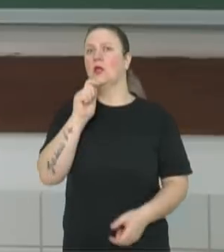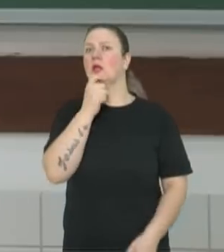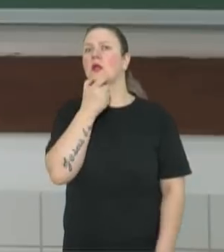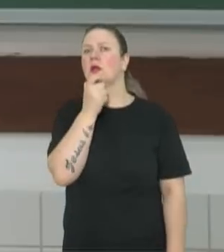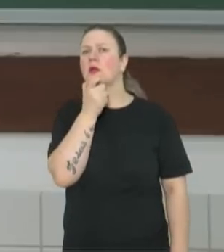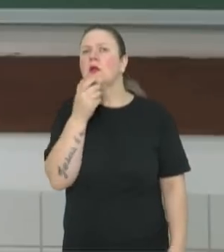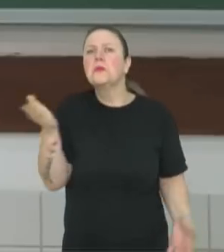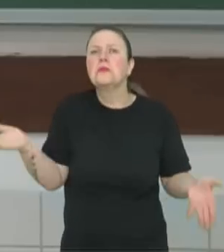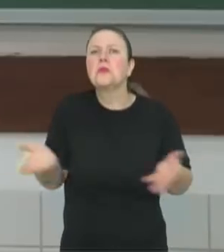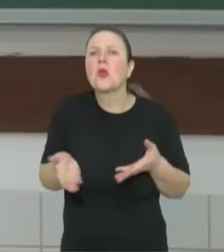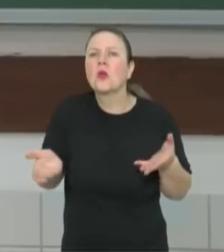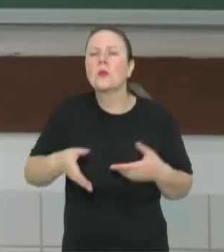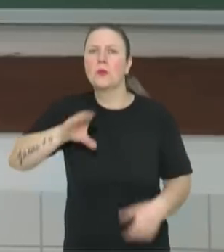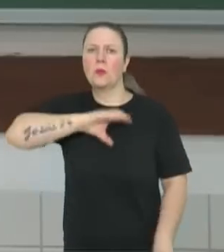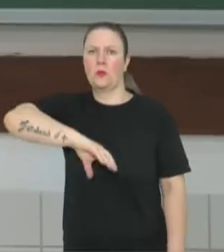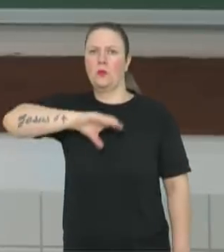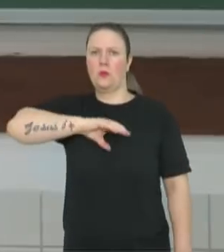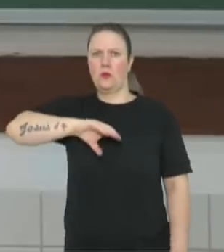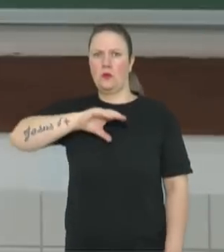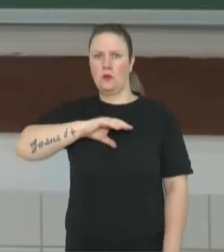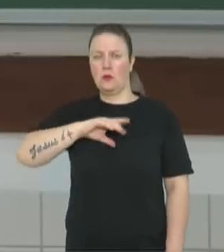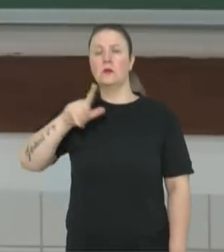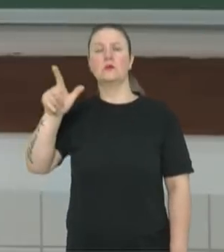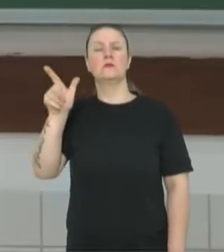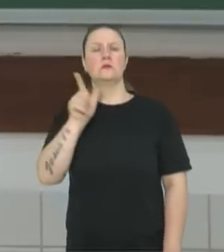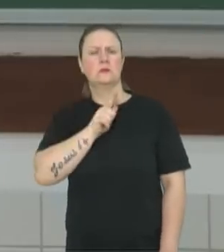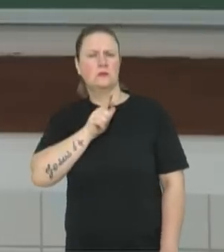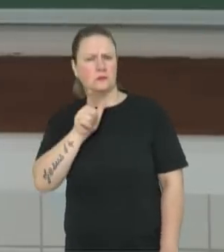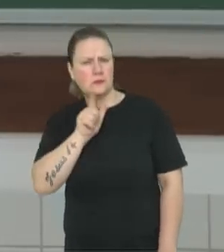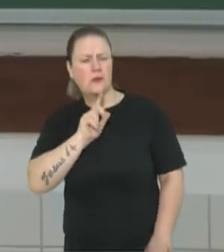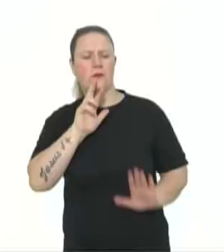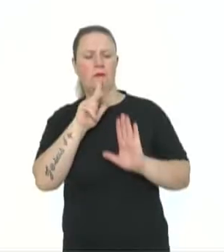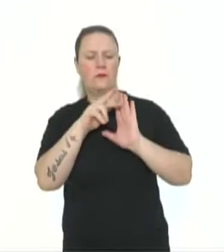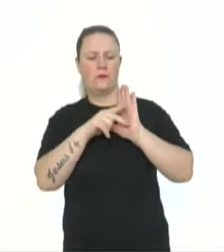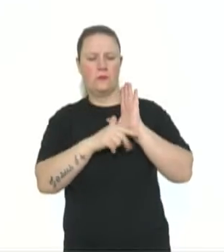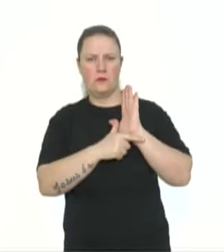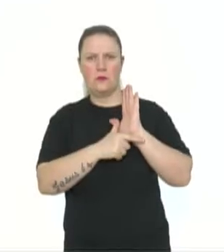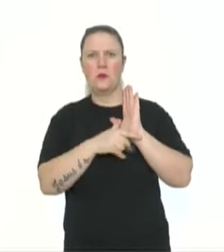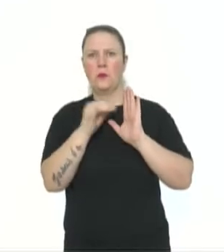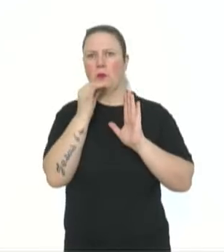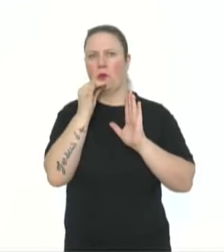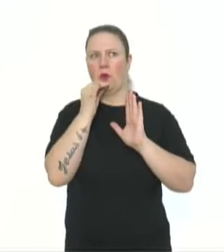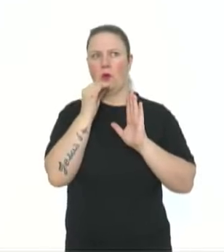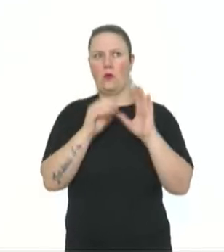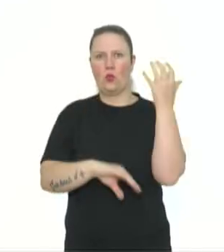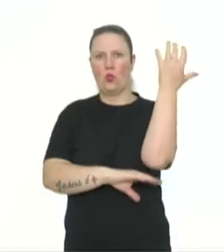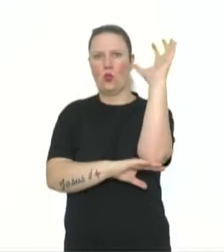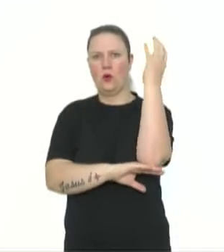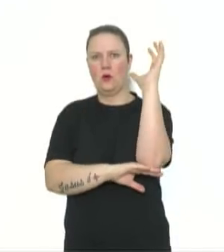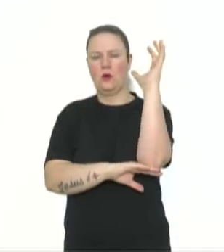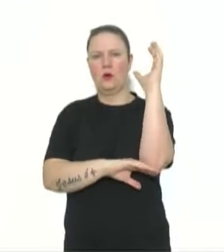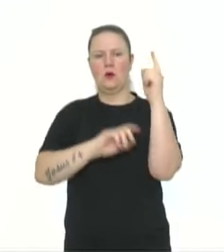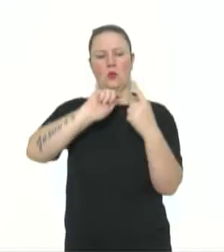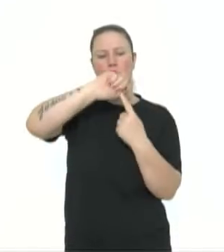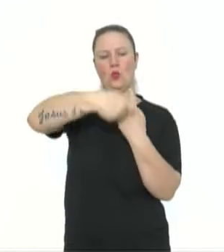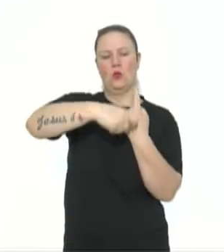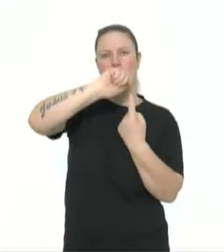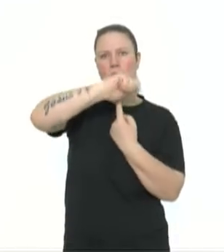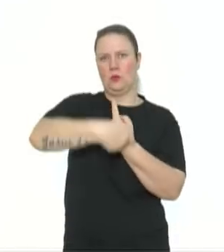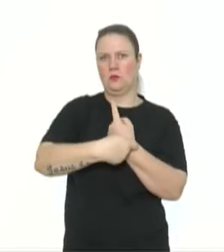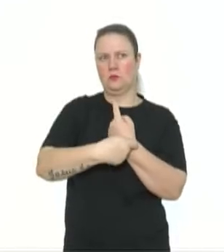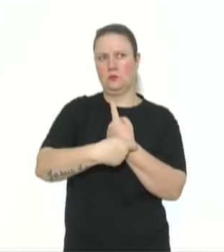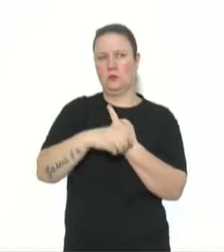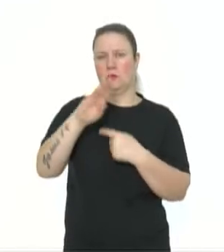viu. E português? Português também temos palavras assim? Temos várias, olha ali, ó. Bananeira, árvore, e também pode